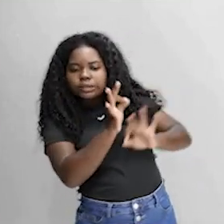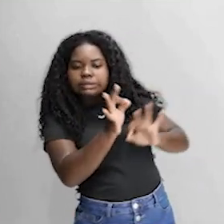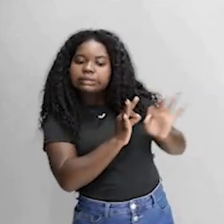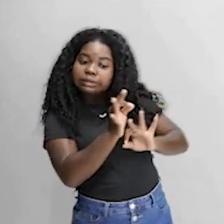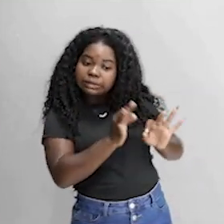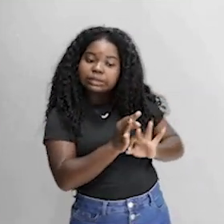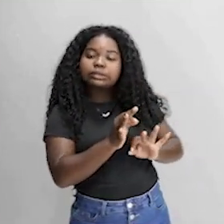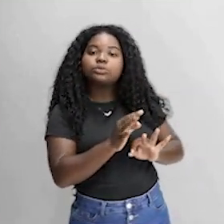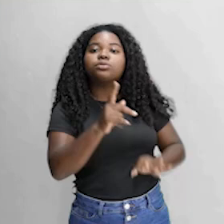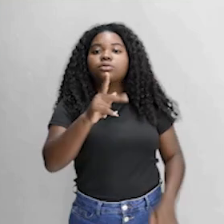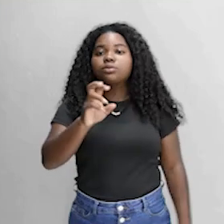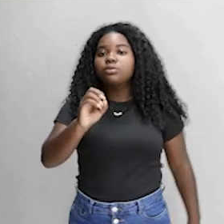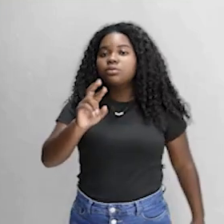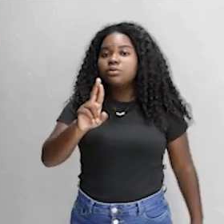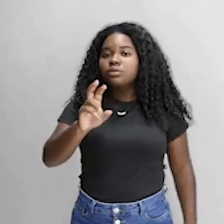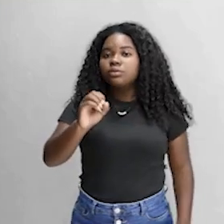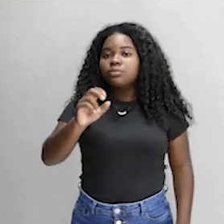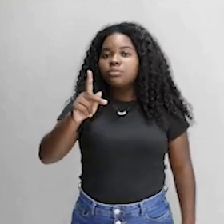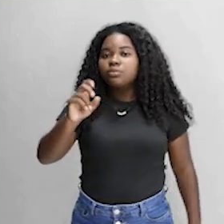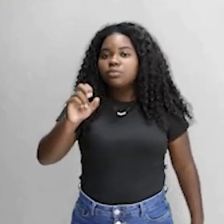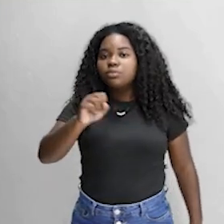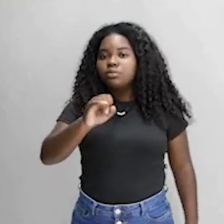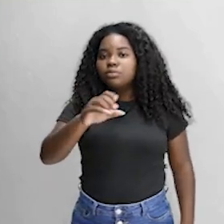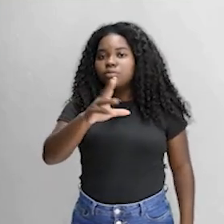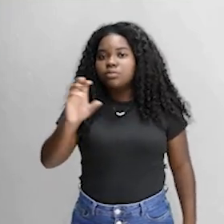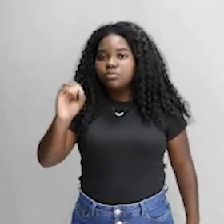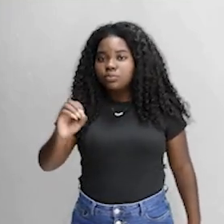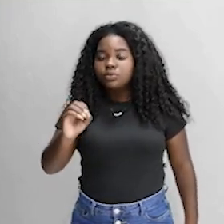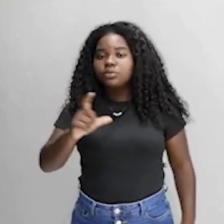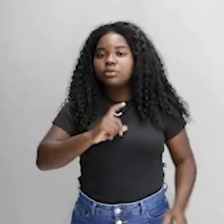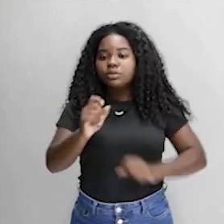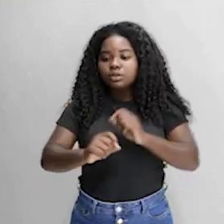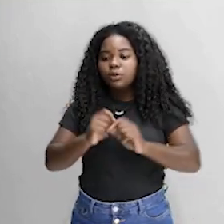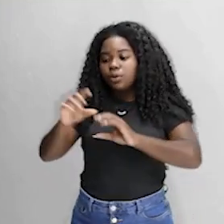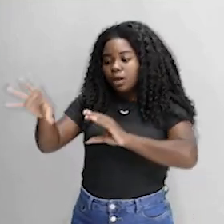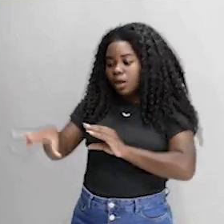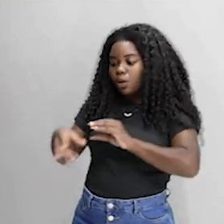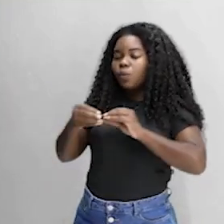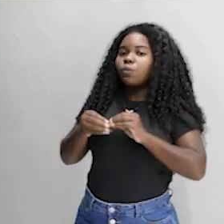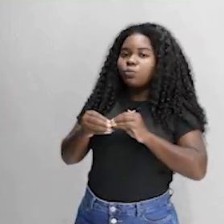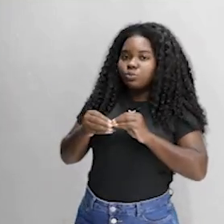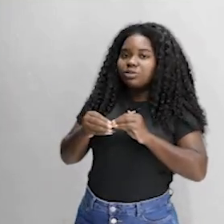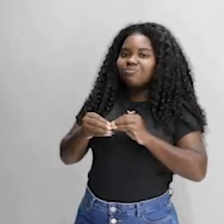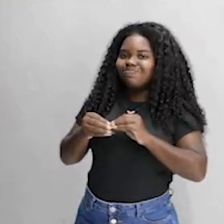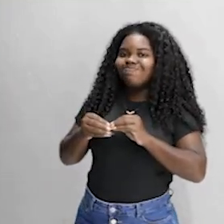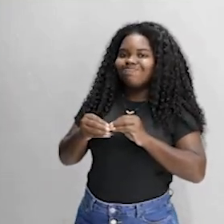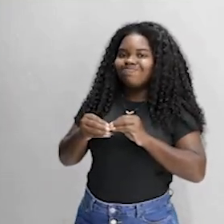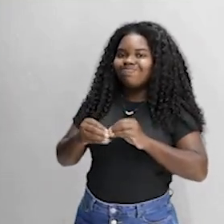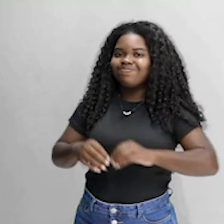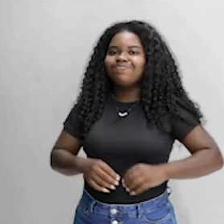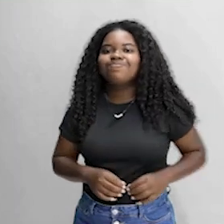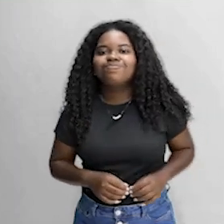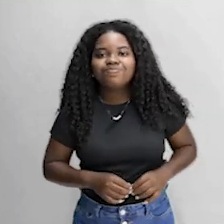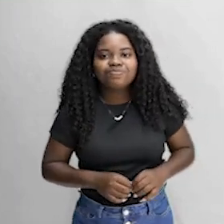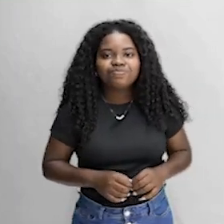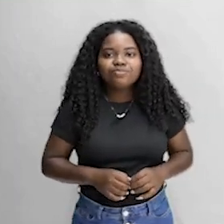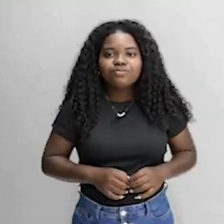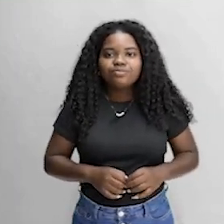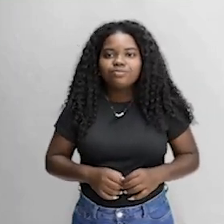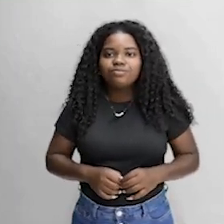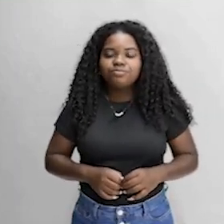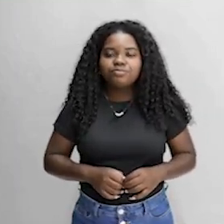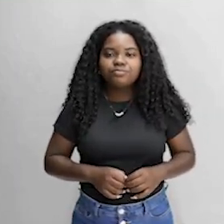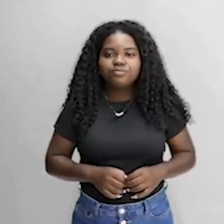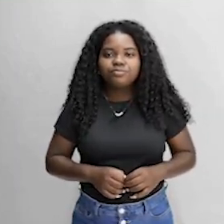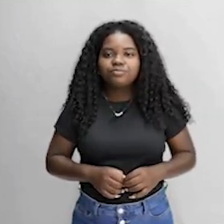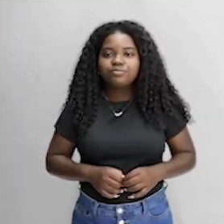das proposições, que vão gerar as conclusões, que também são proposições. Vamos lá.